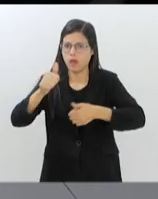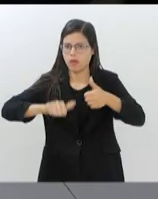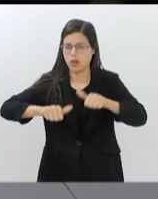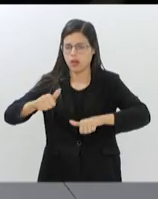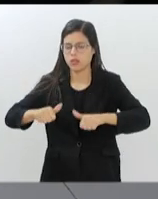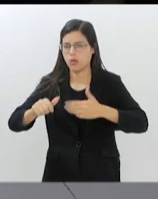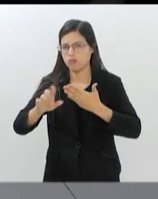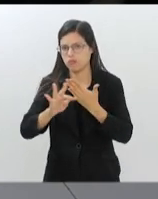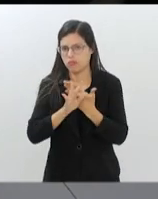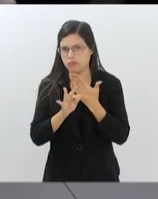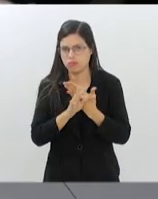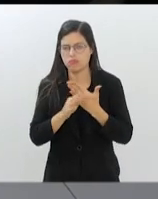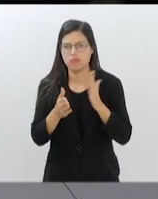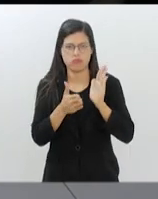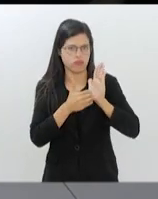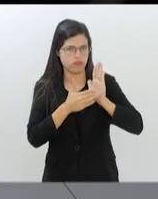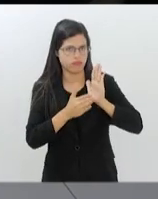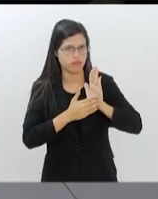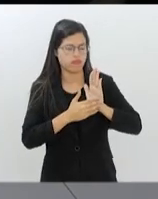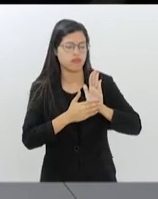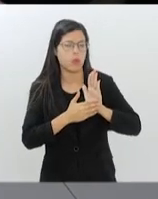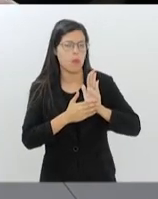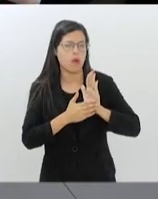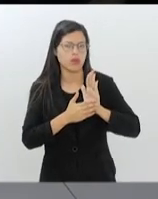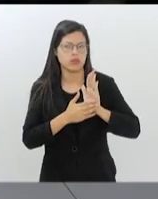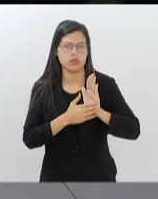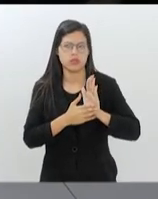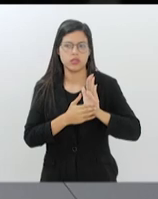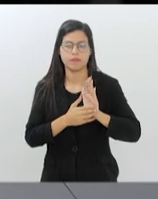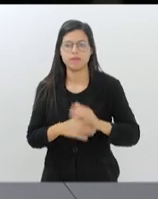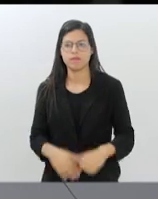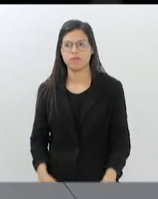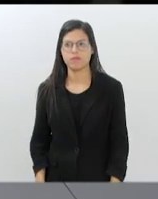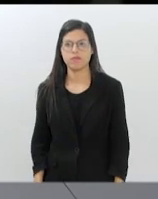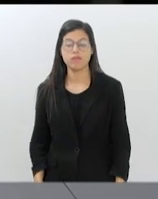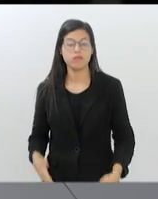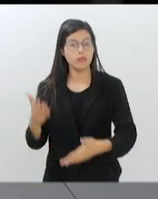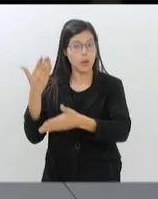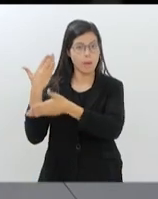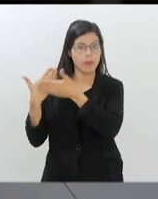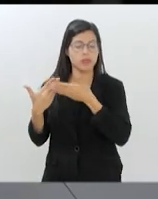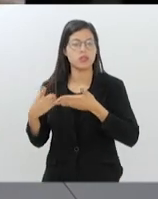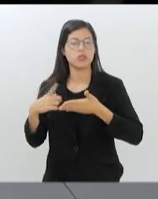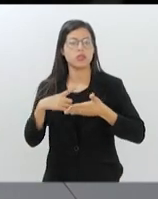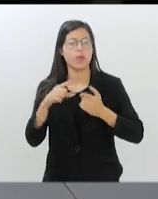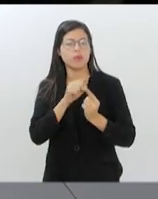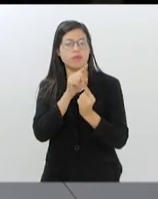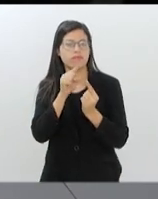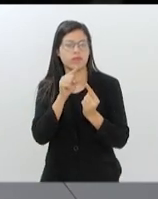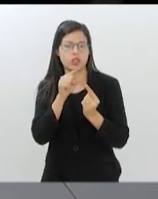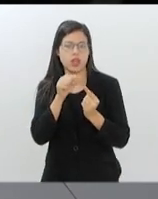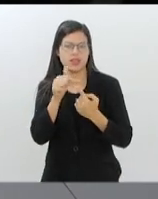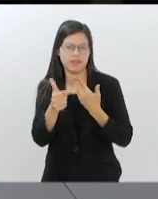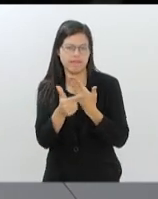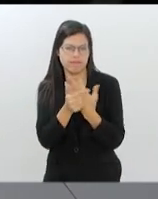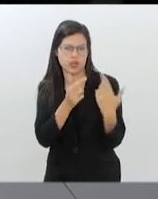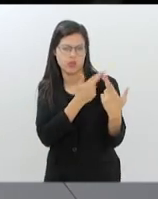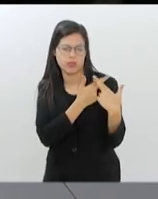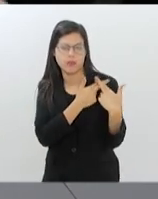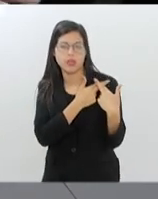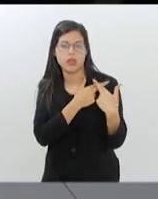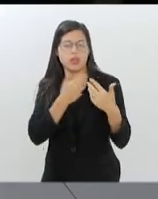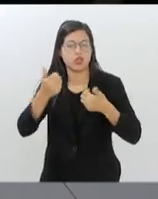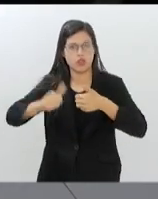eh a época por exemplo nós nós tínhamos essa missão de avaliar o material foram eh selecionadas quatro